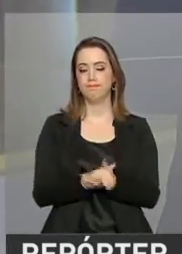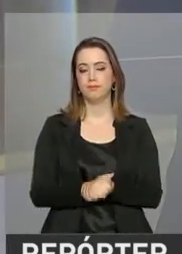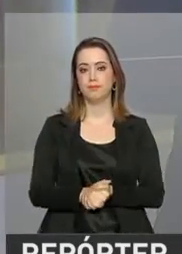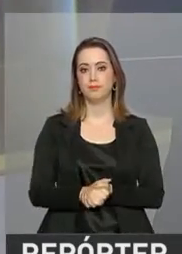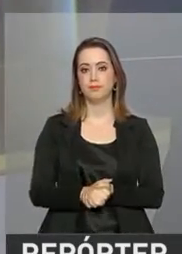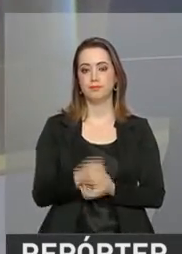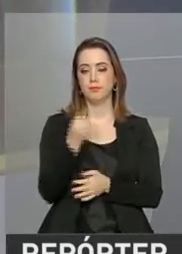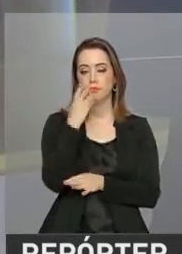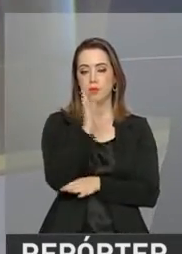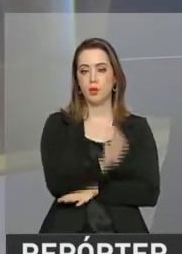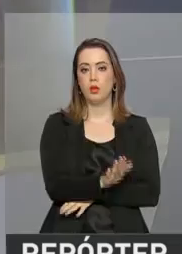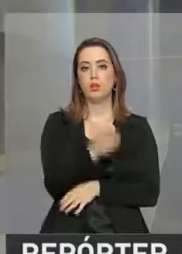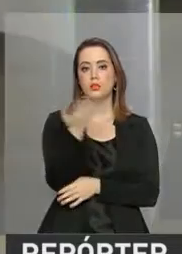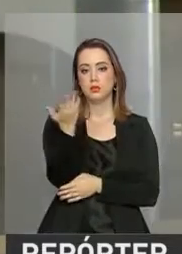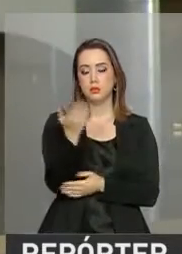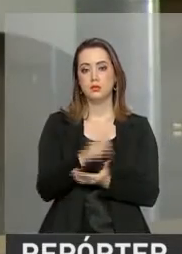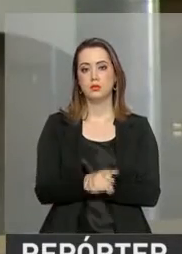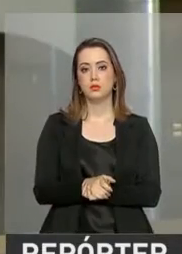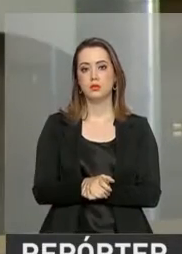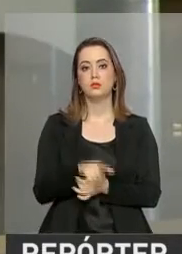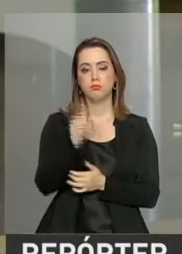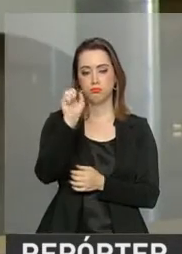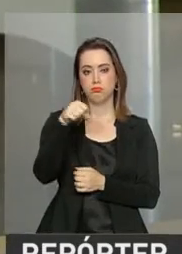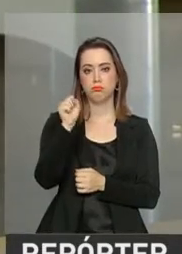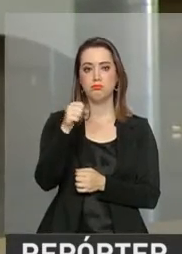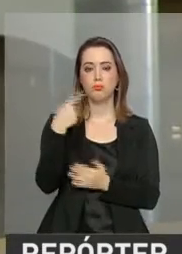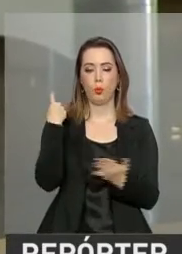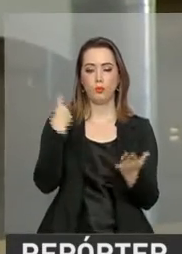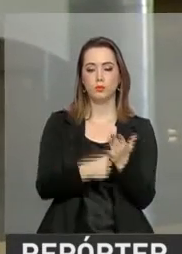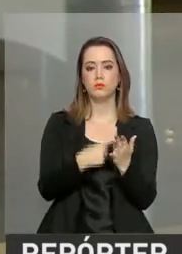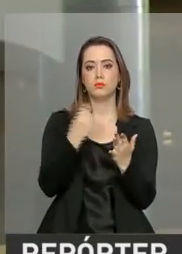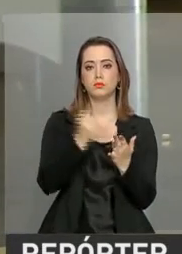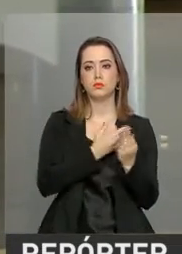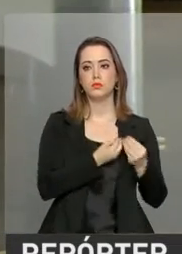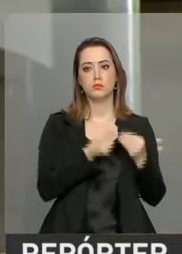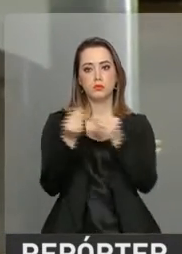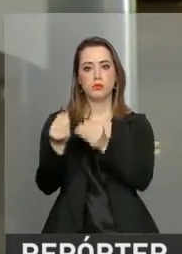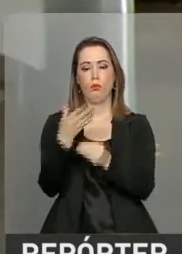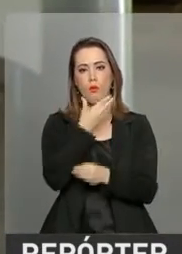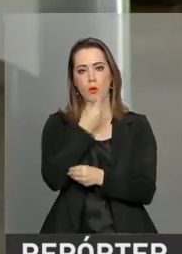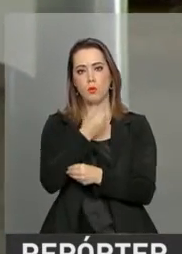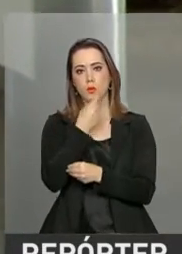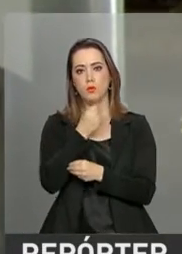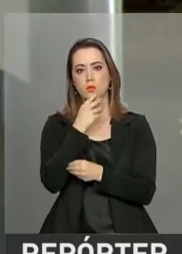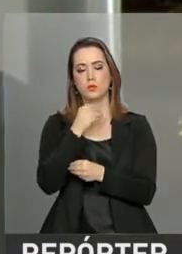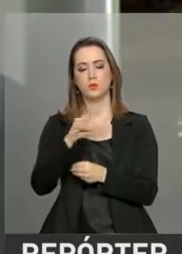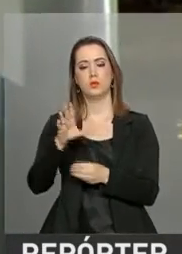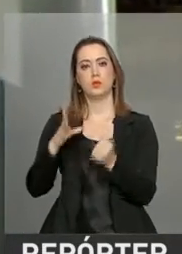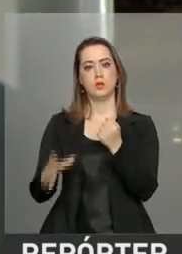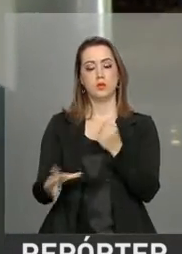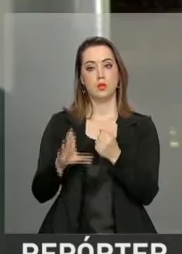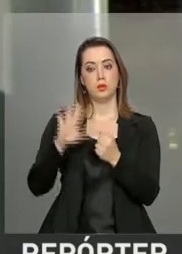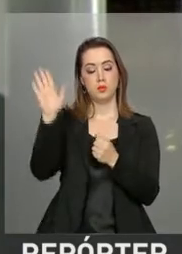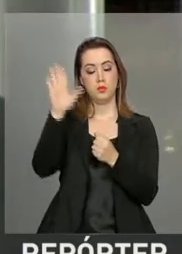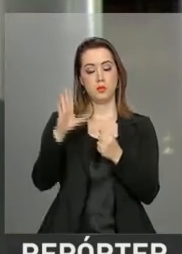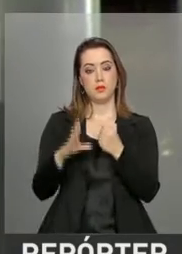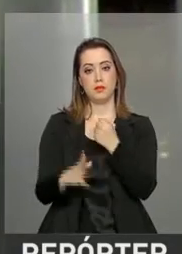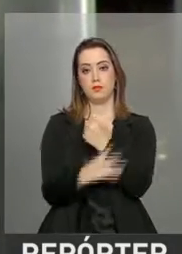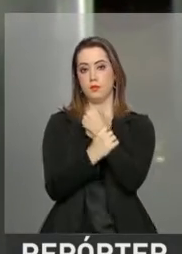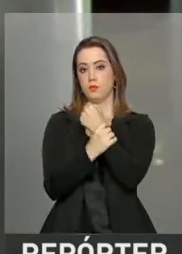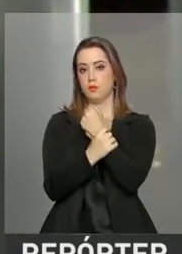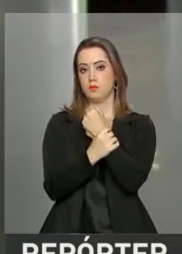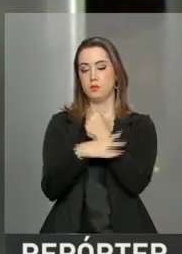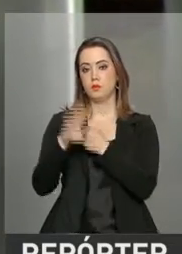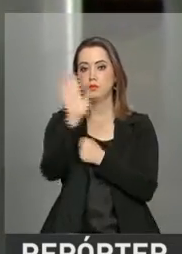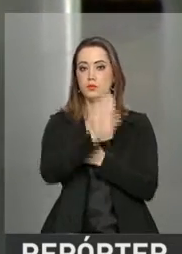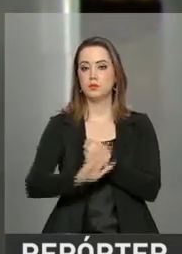boa tarde leandro a confirmação do envio de homens da força nacional de segurança pública ao rio grande do sul ocorreu aqui